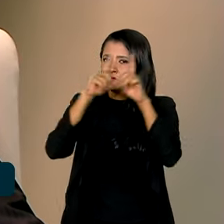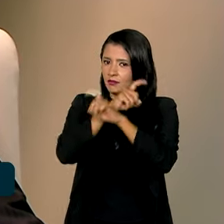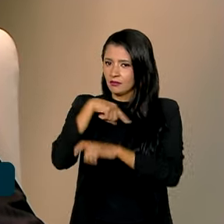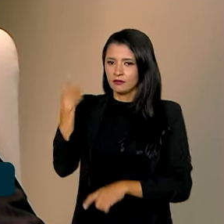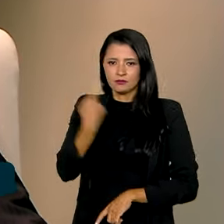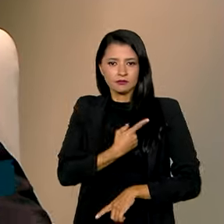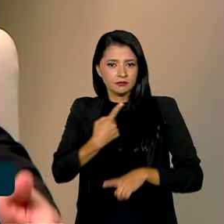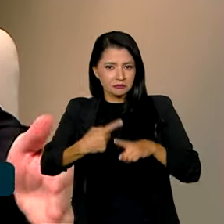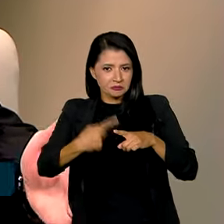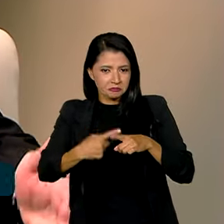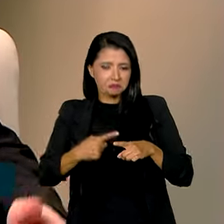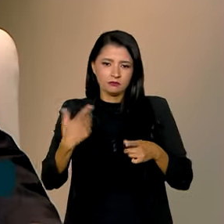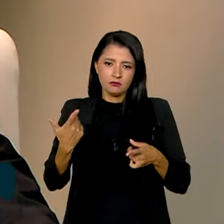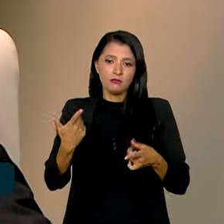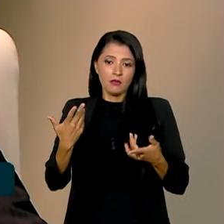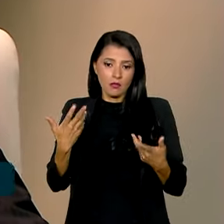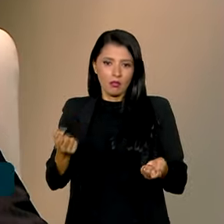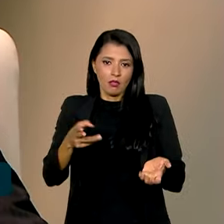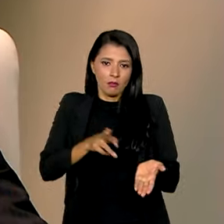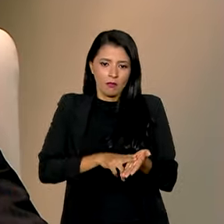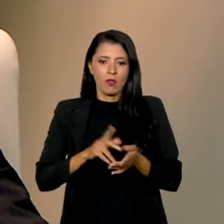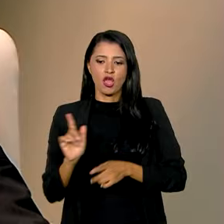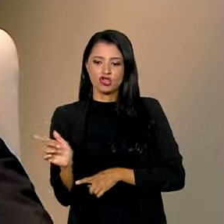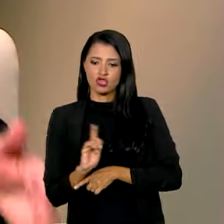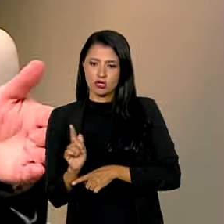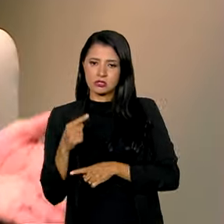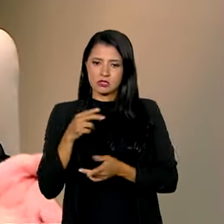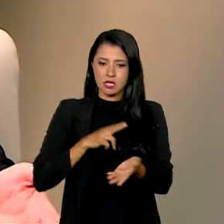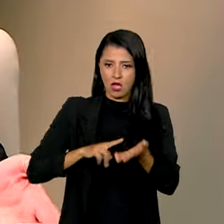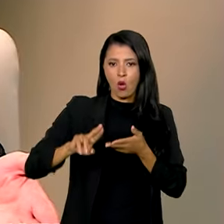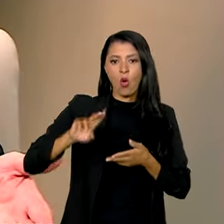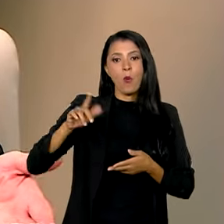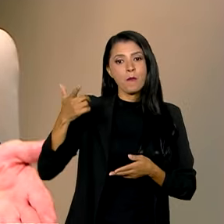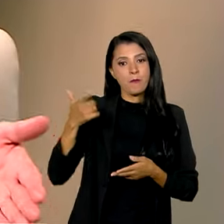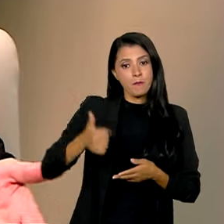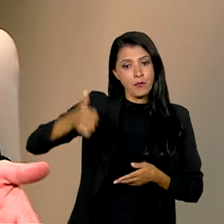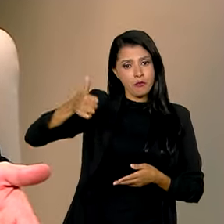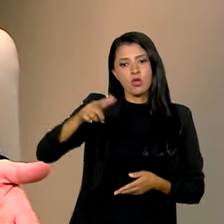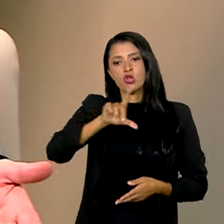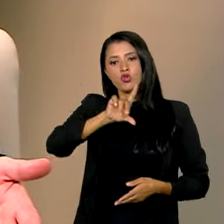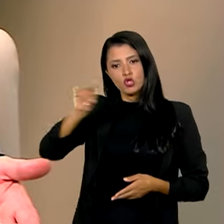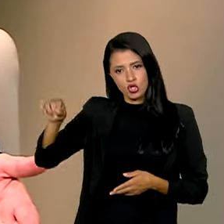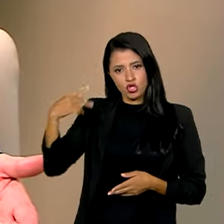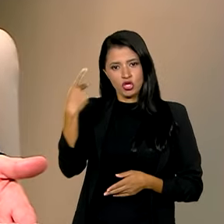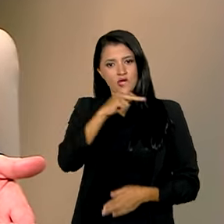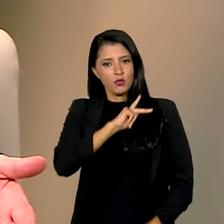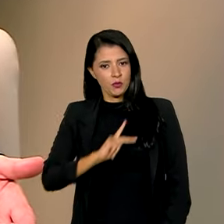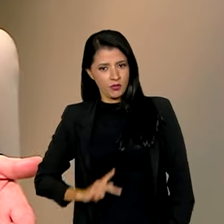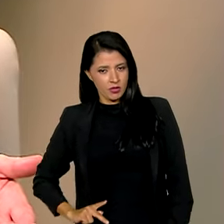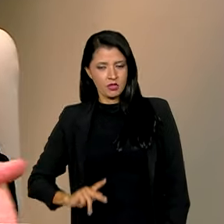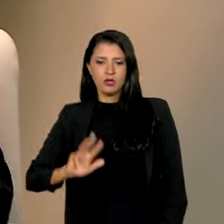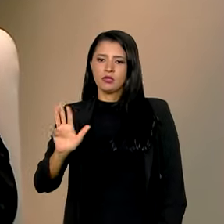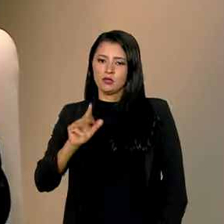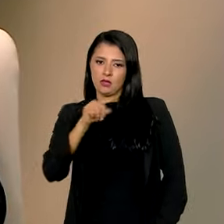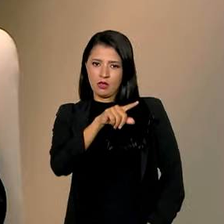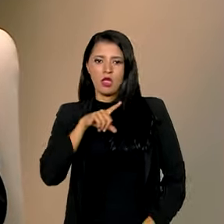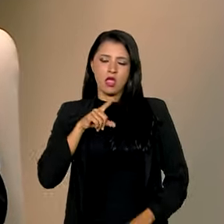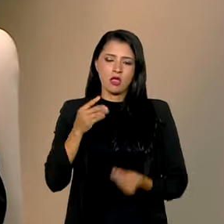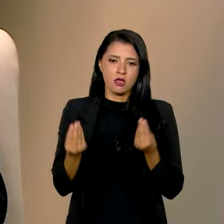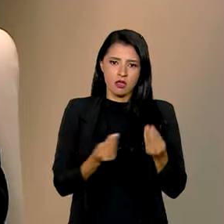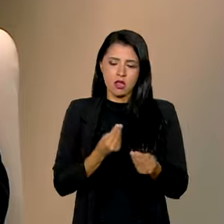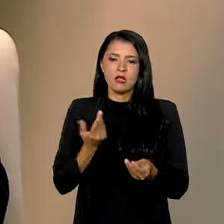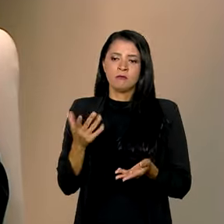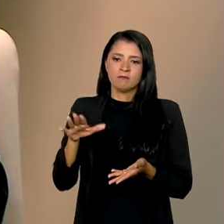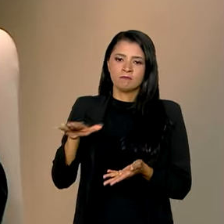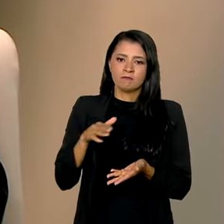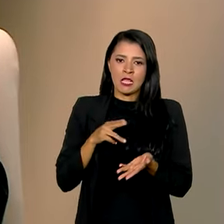para nós, porque a gente assume a gestão dos Correios no primeiro dia de mandato do presidente Lula. O presidente Lula retira os